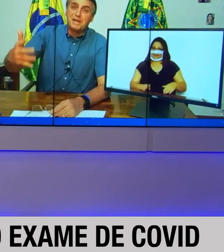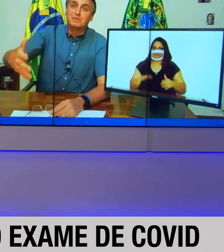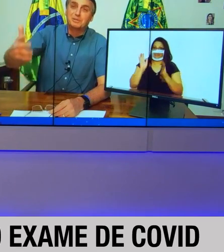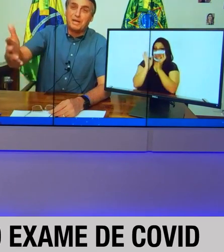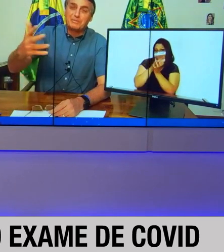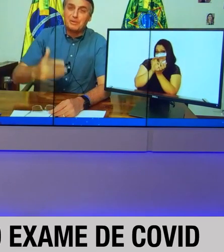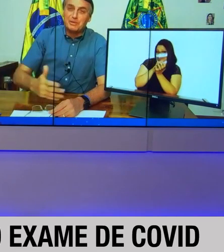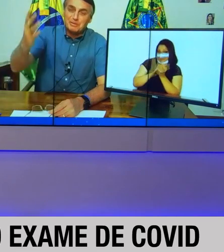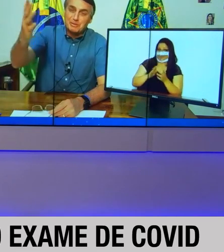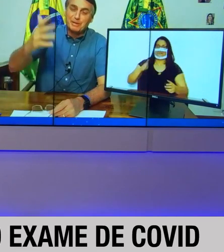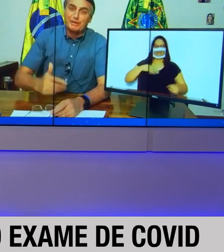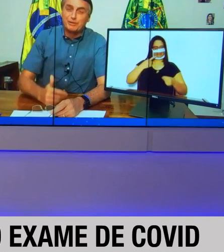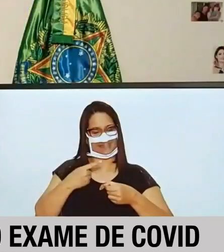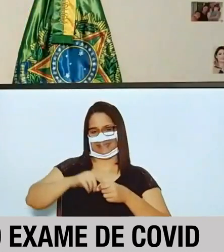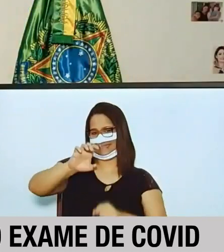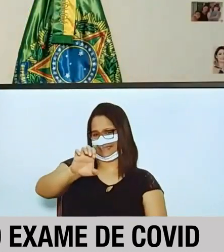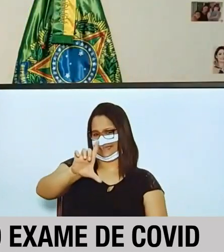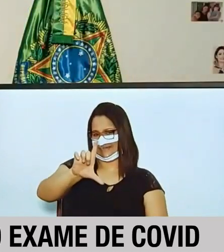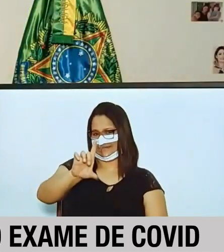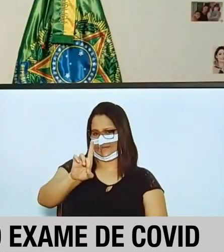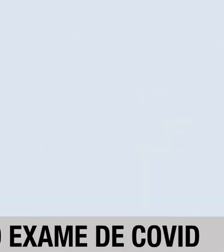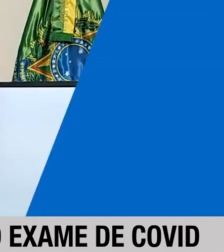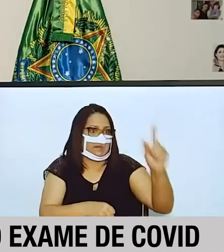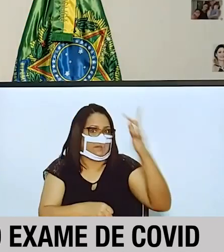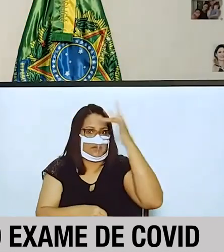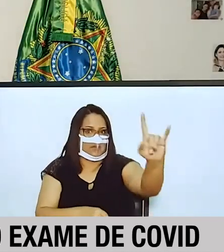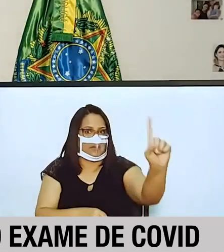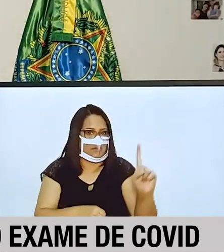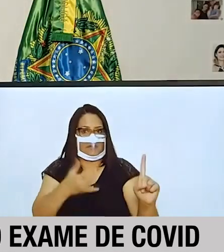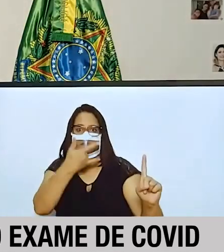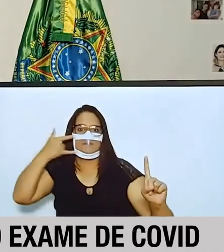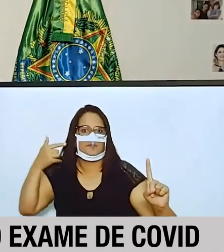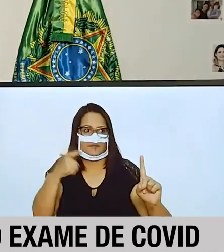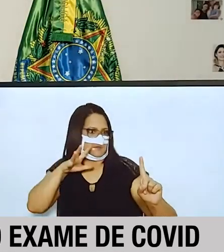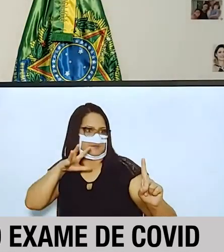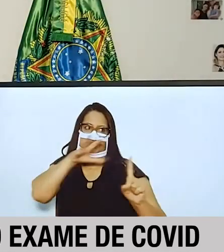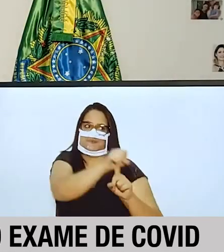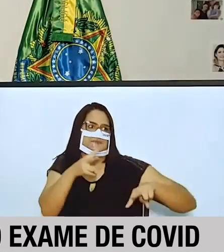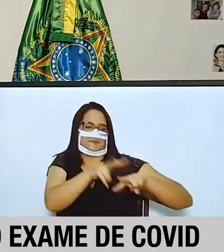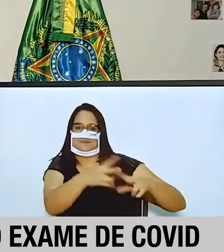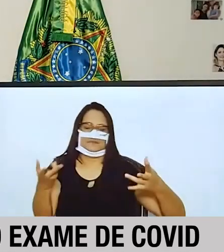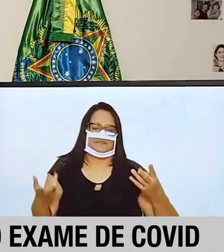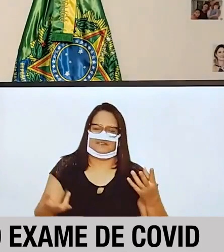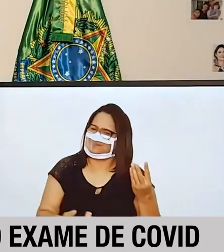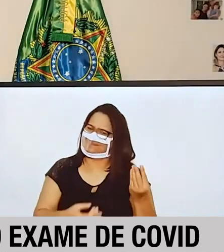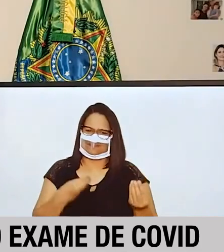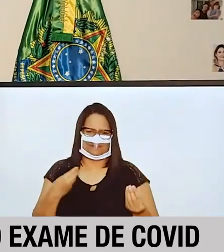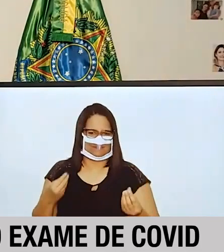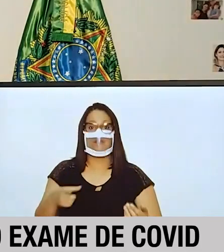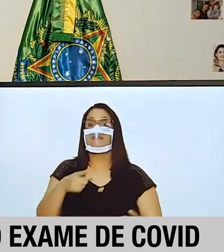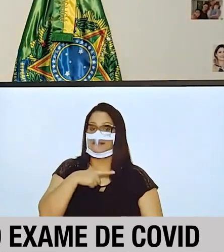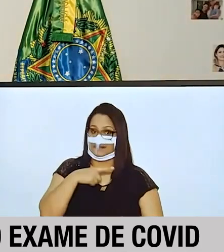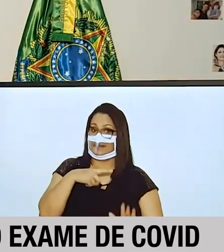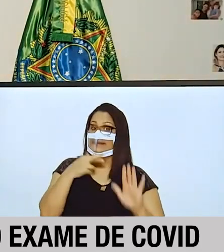negativo, para voltar tranquilamente ao trabalho. Tem novo protocolo mundial, não sei de quem aí, quero